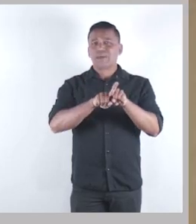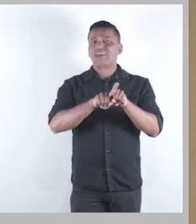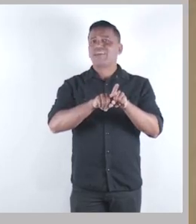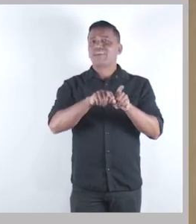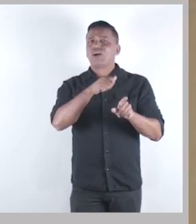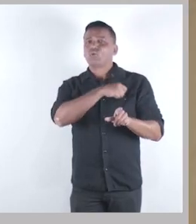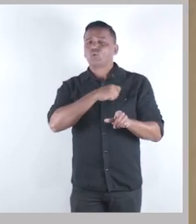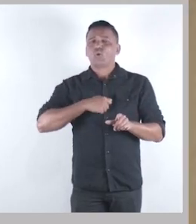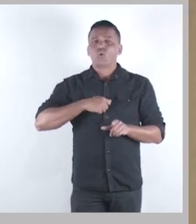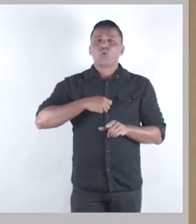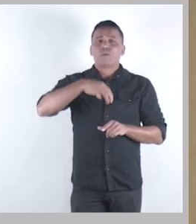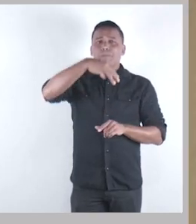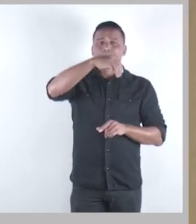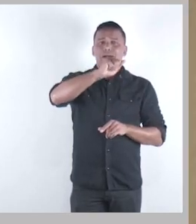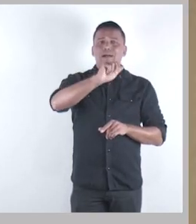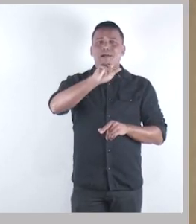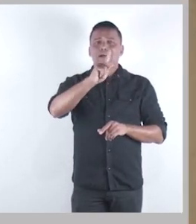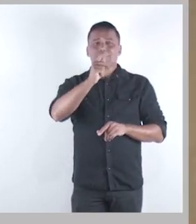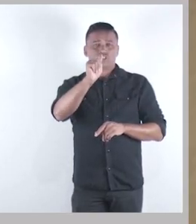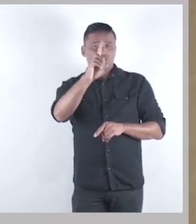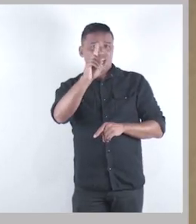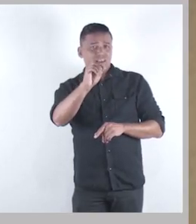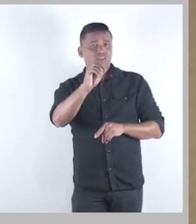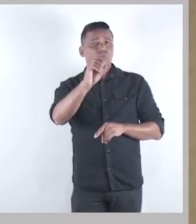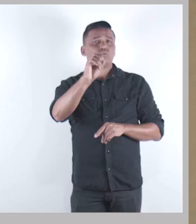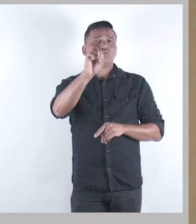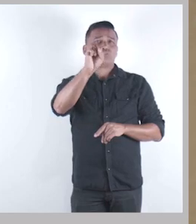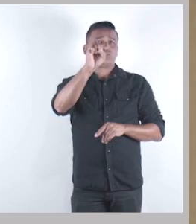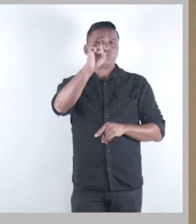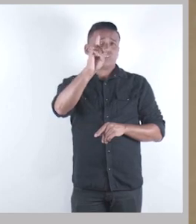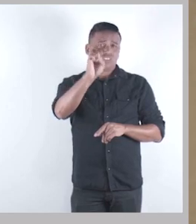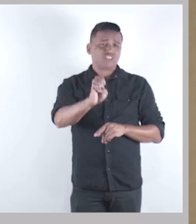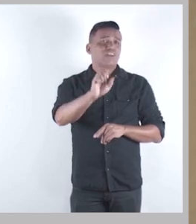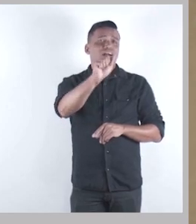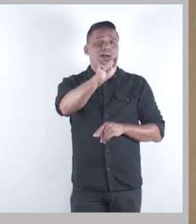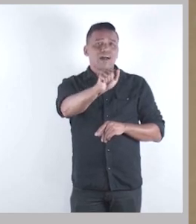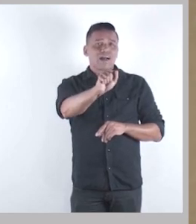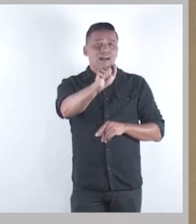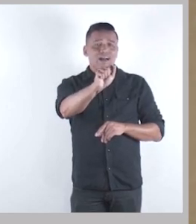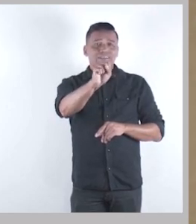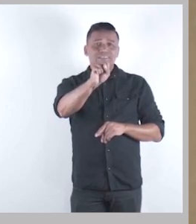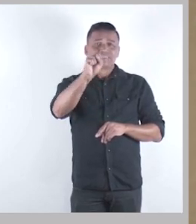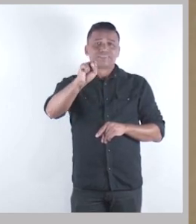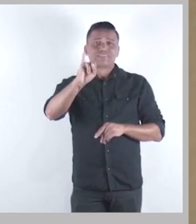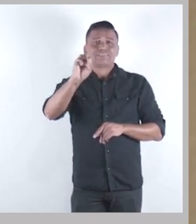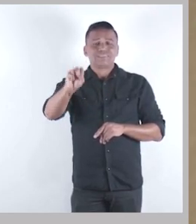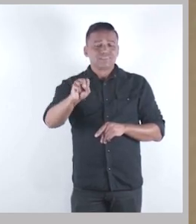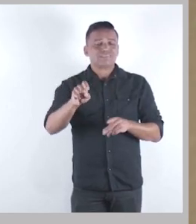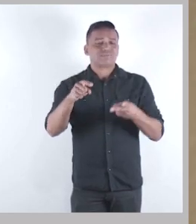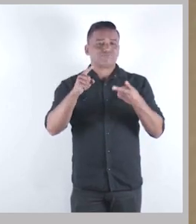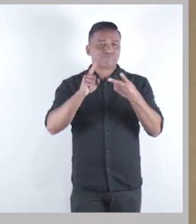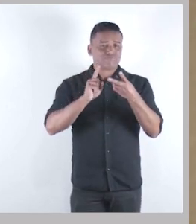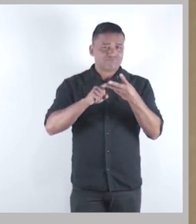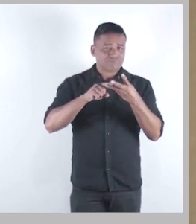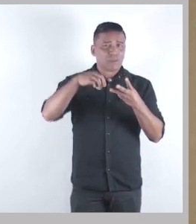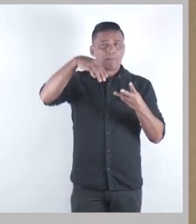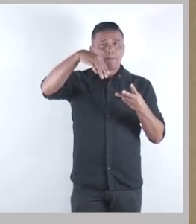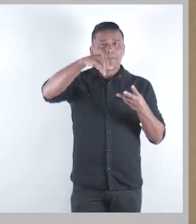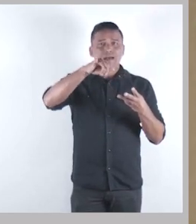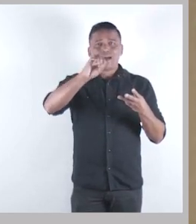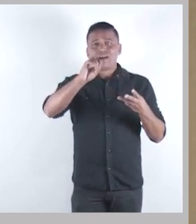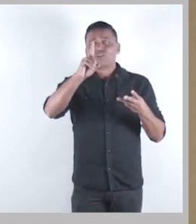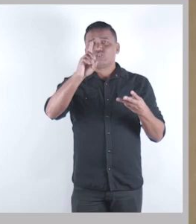de Assis, né? Nós lemos Machado de Assis bastante, mas o que inclui Nós conhecemos Mar de Andrade, Macunaíma,